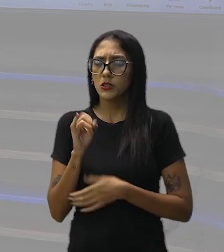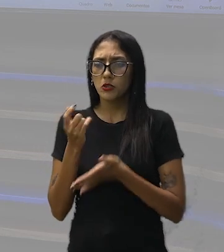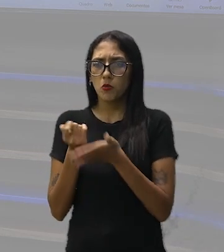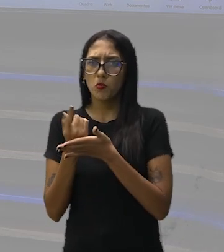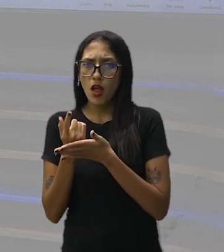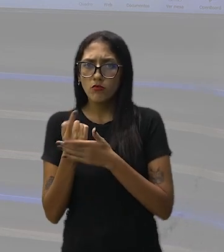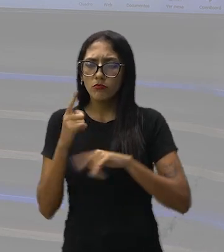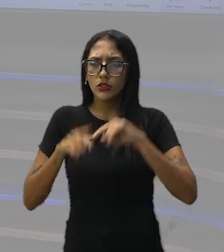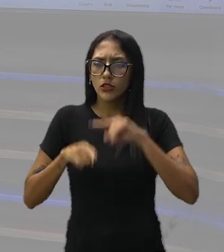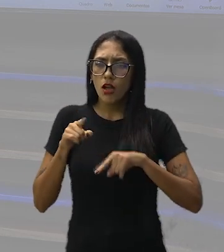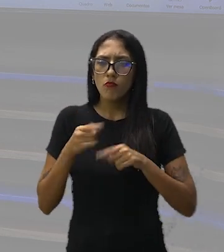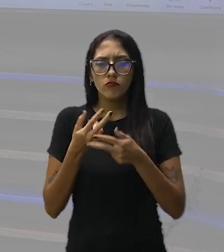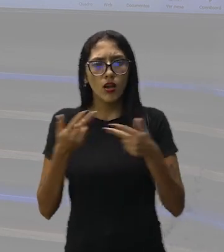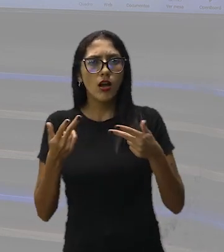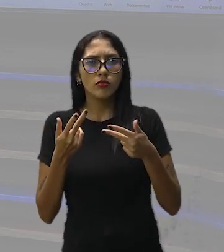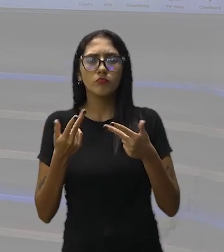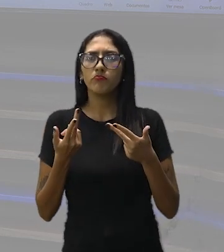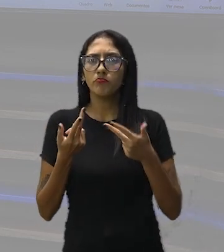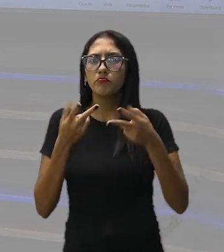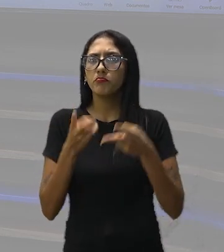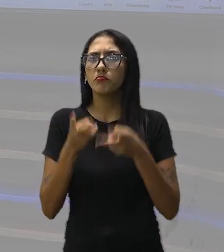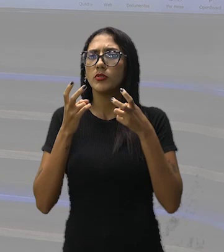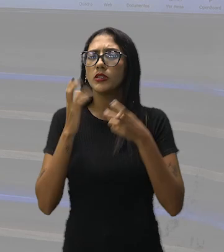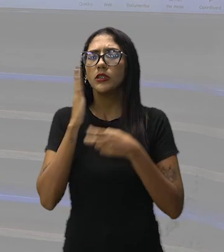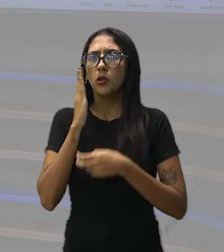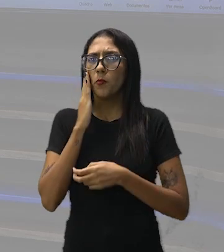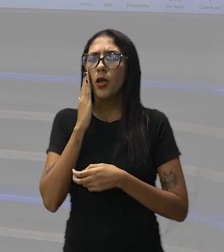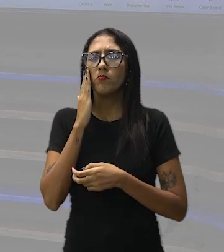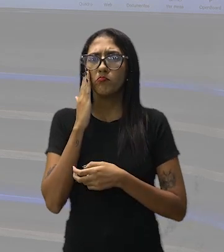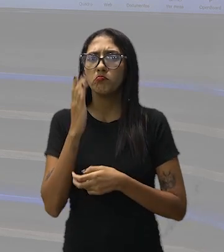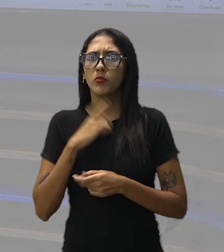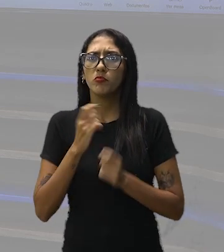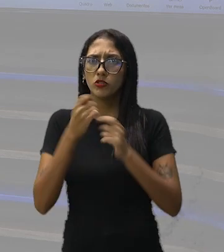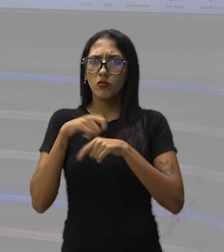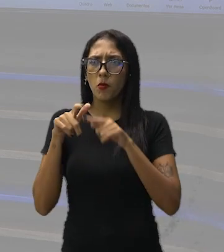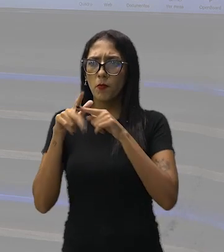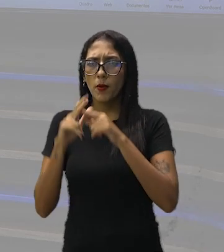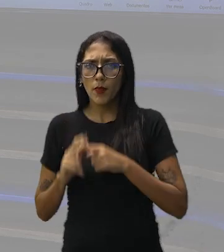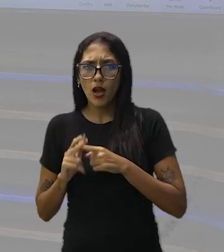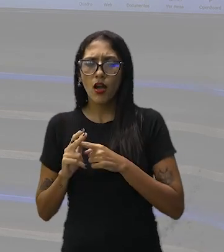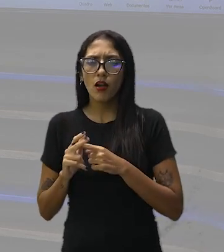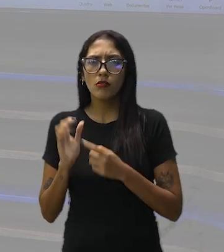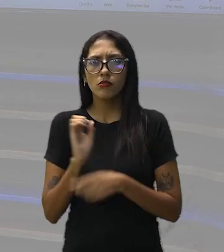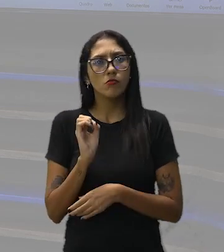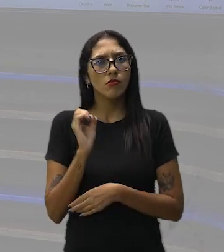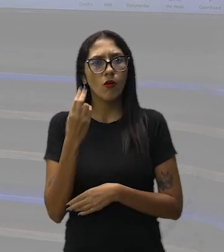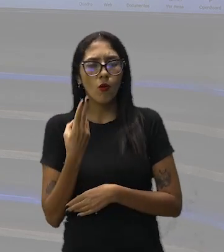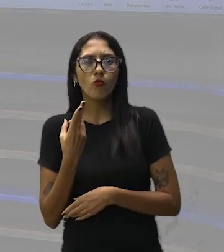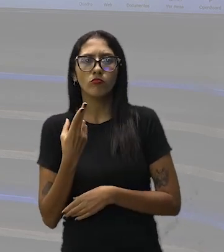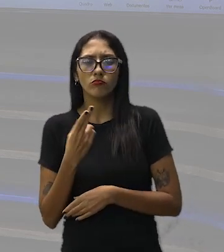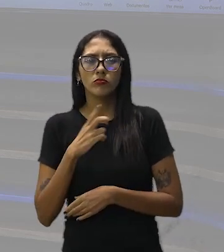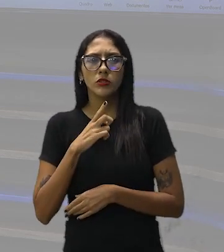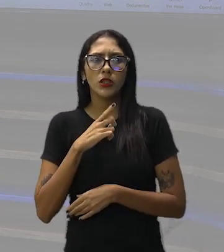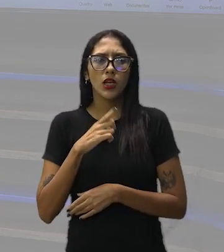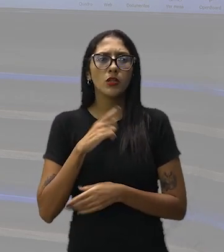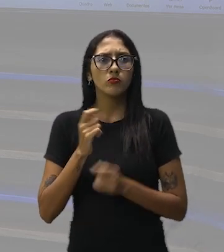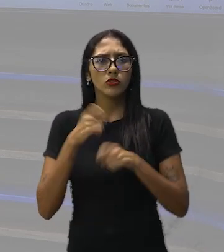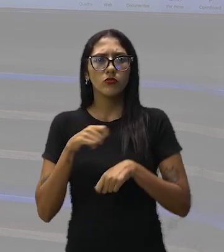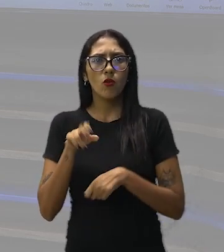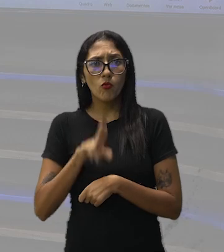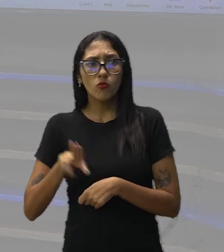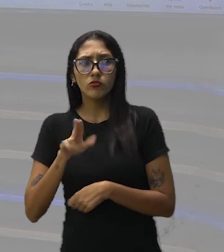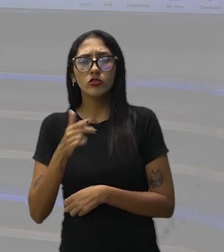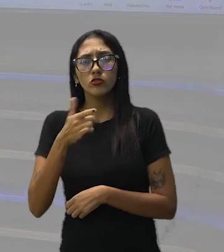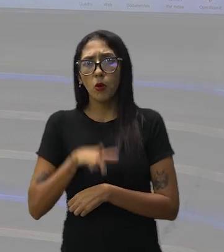objeto, você verifique se você vai conseguir reformá-lo ou você vai conseguir recuperá-lo se